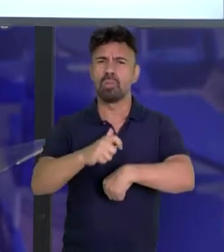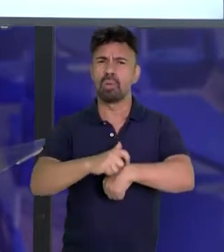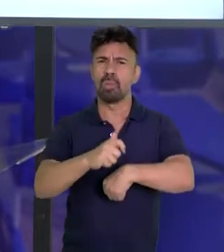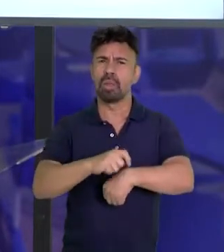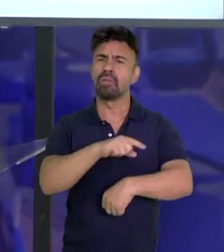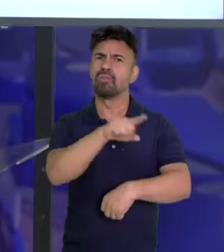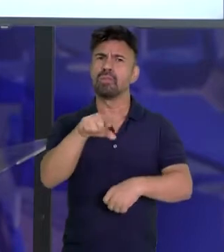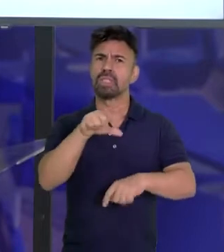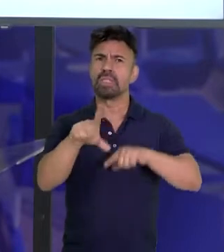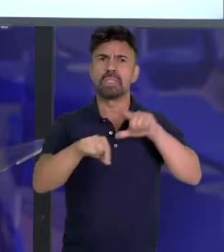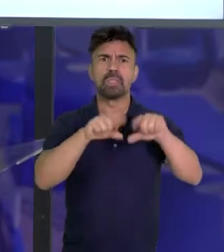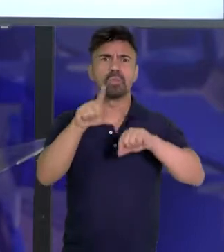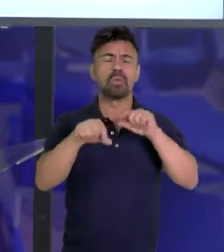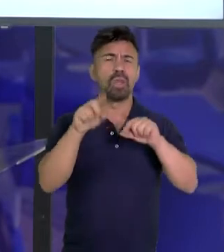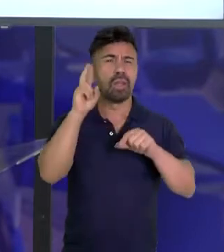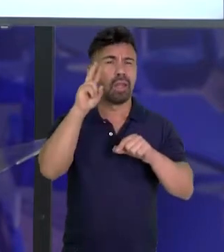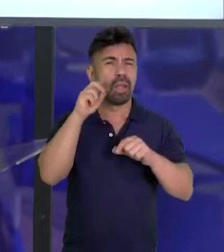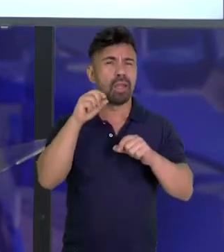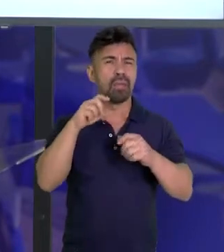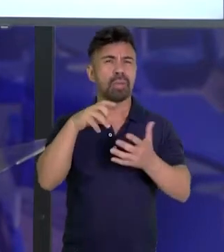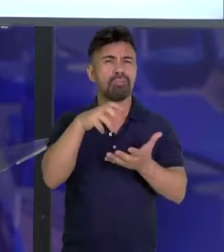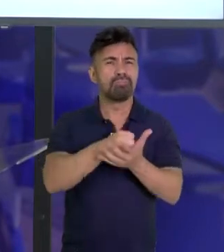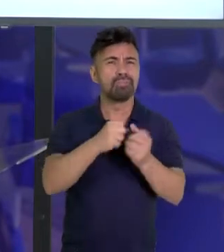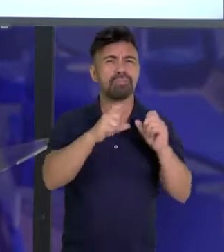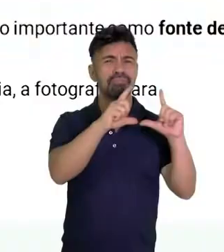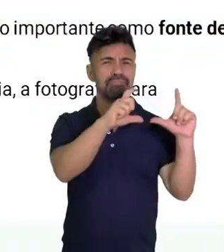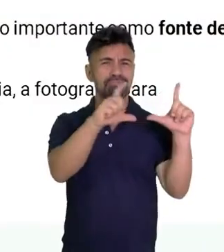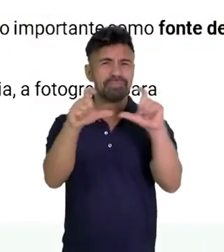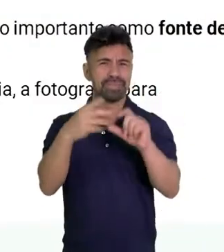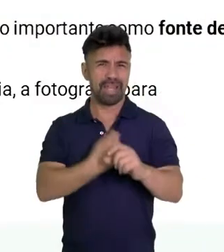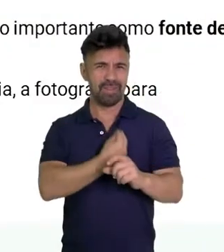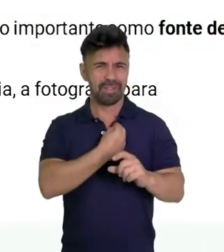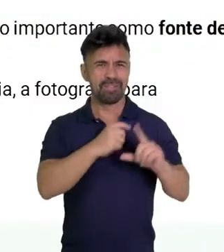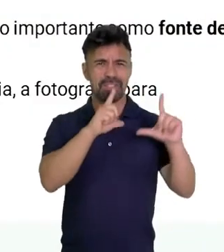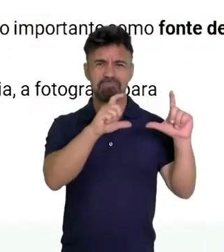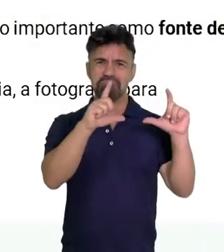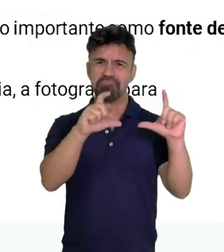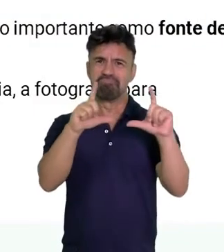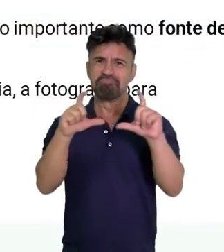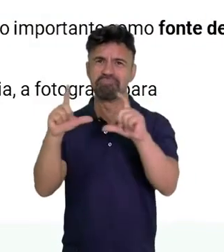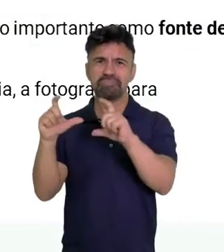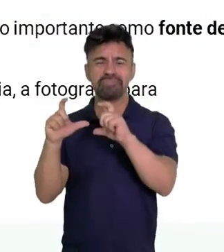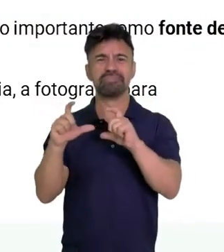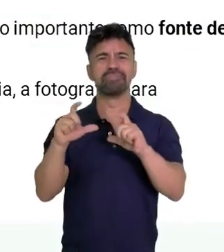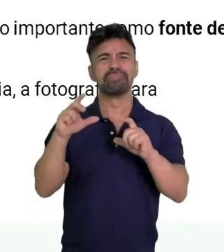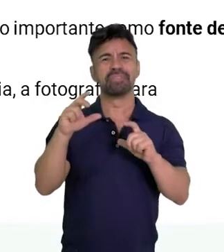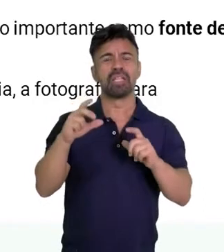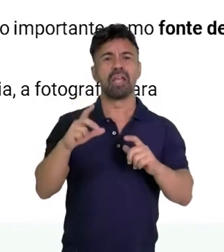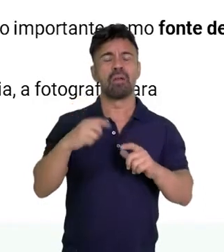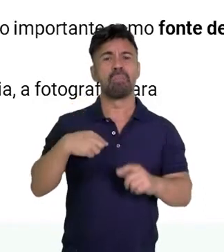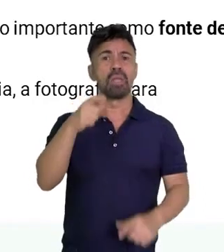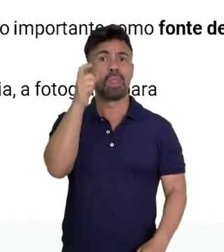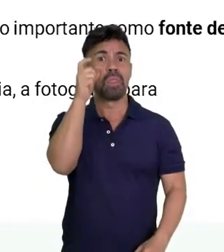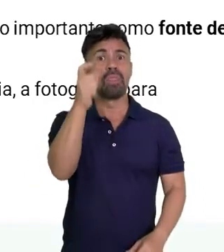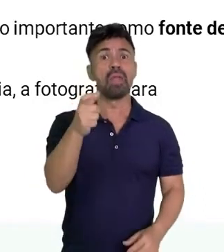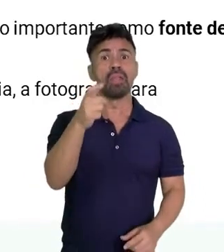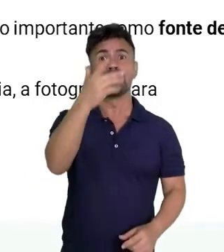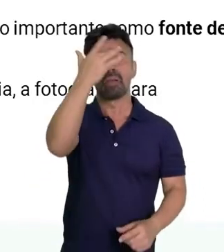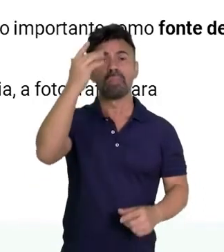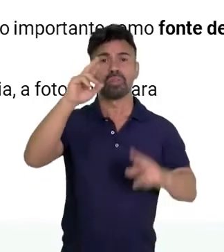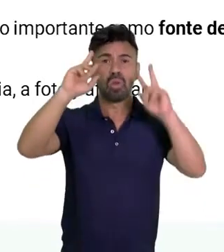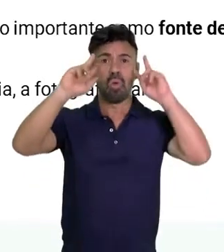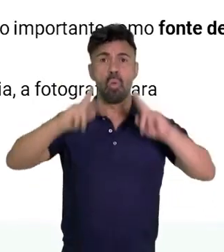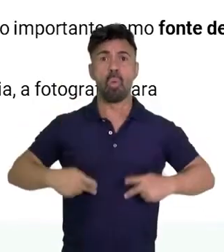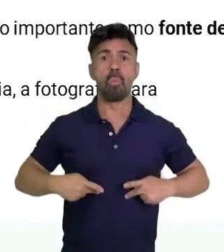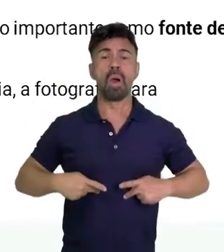vocês escolheram registrar momentos na vida de vocês. A gente pode concluir que o nosso interesse, o interesse humano